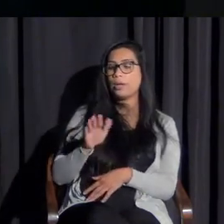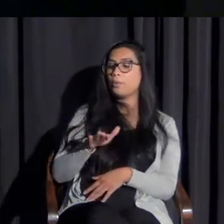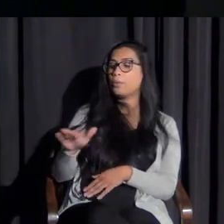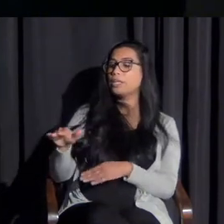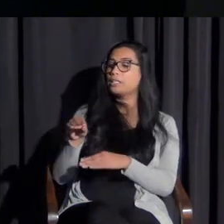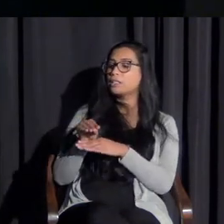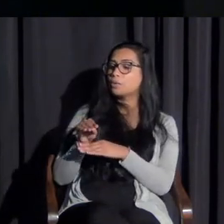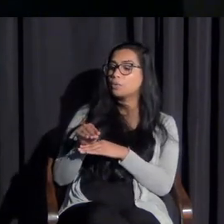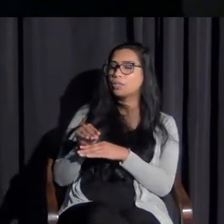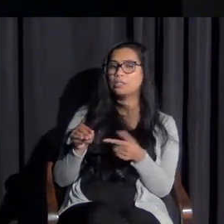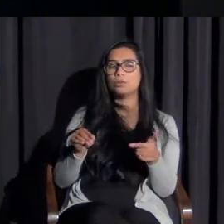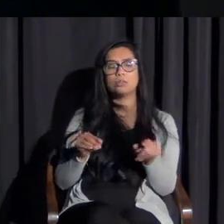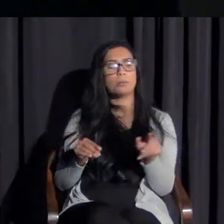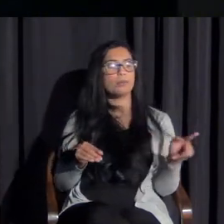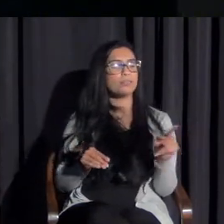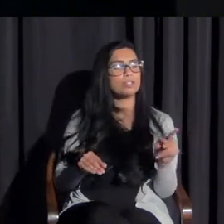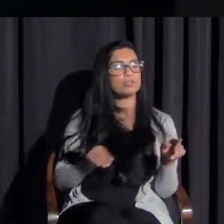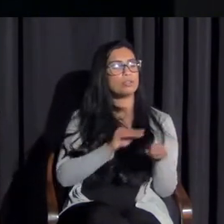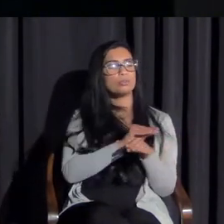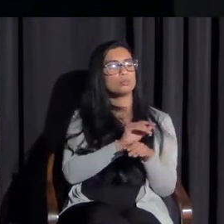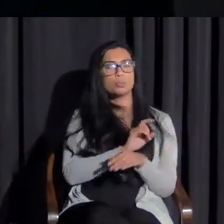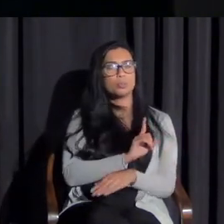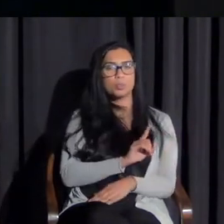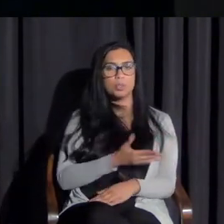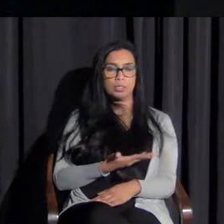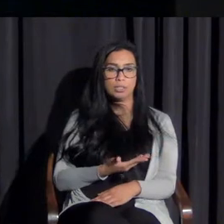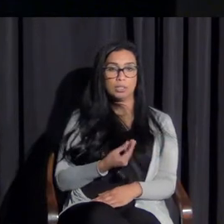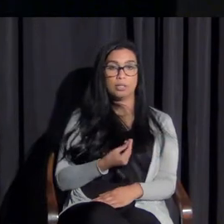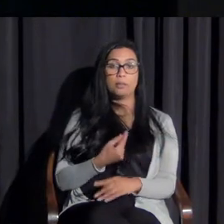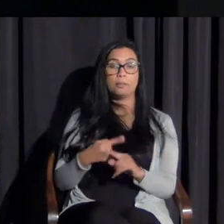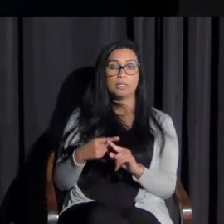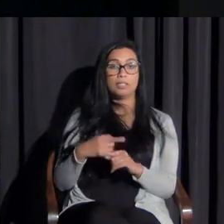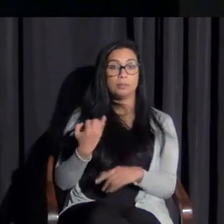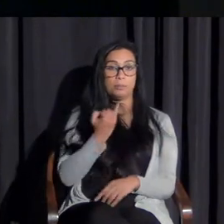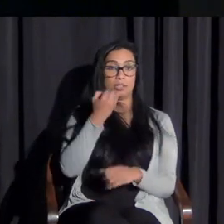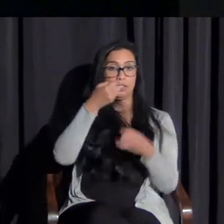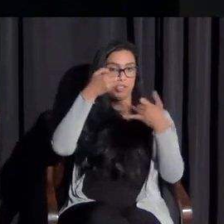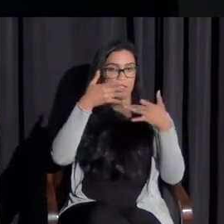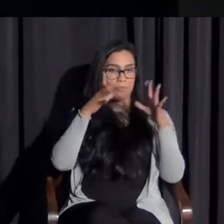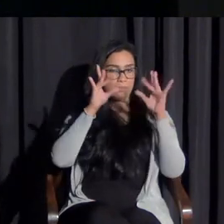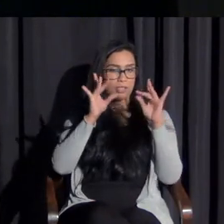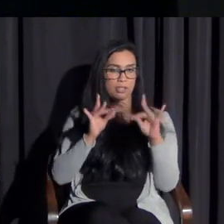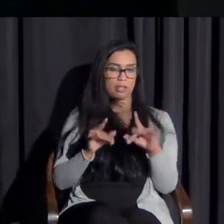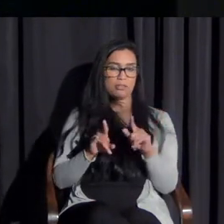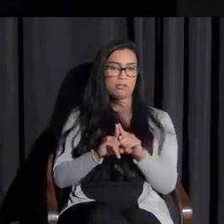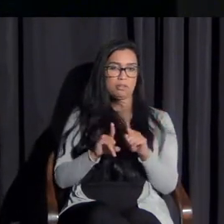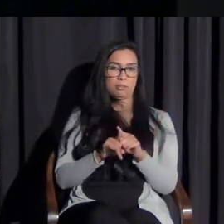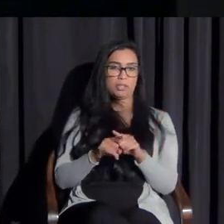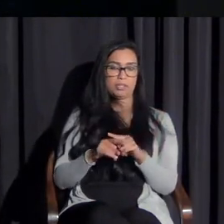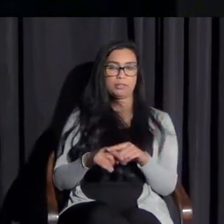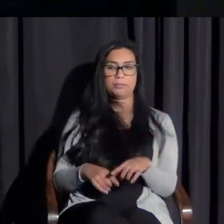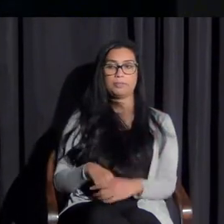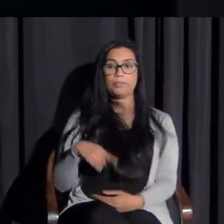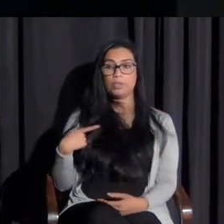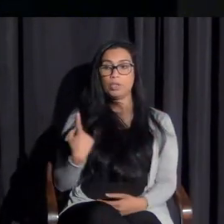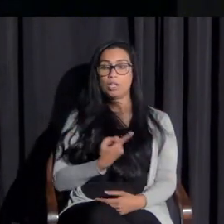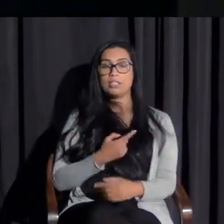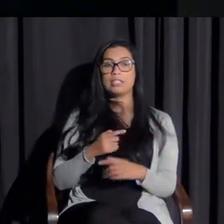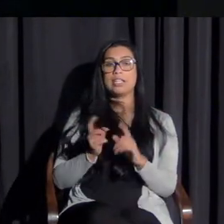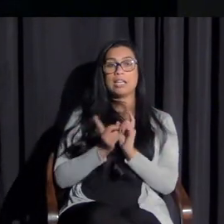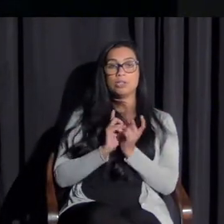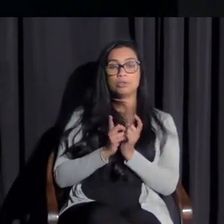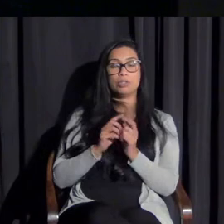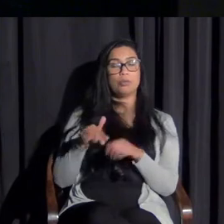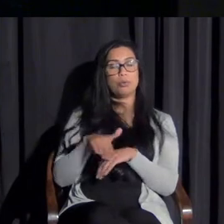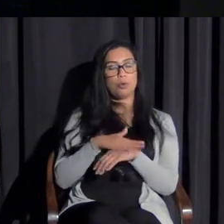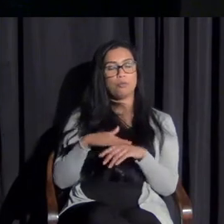outra não está, né? Isso é, é importante. Então, a gente tem conversado sobre tudo o que acontece